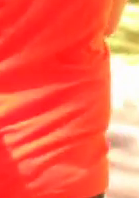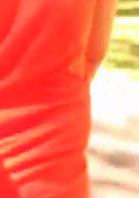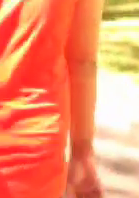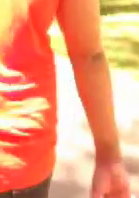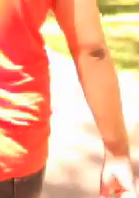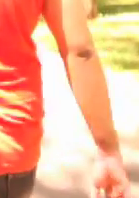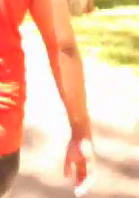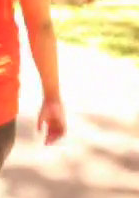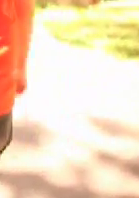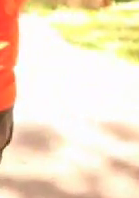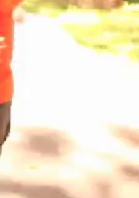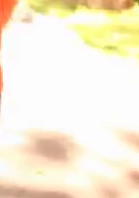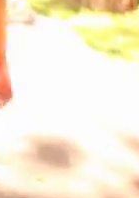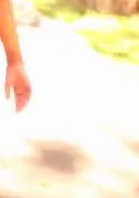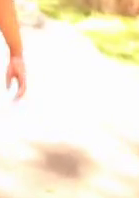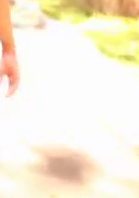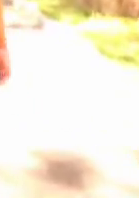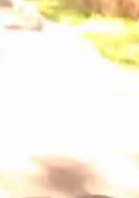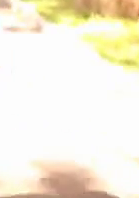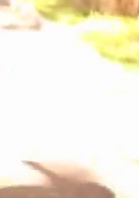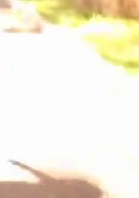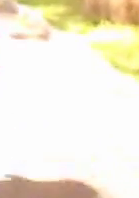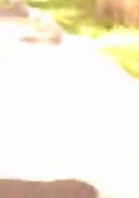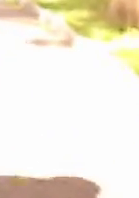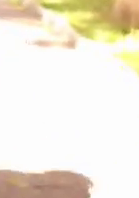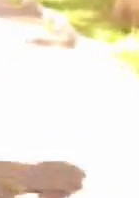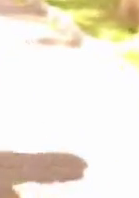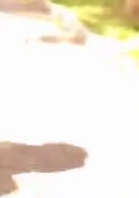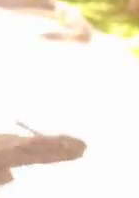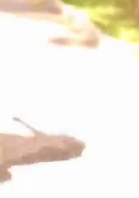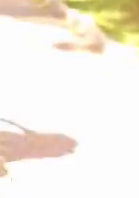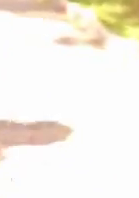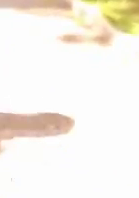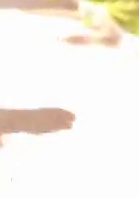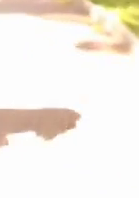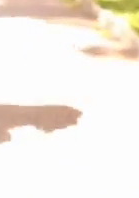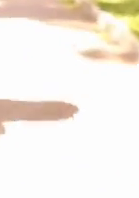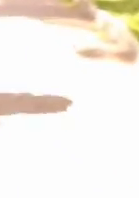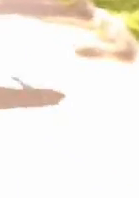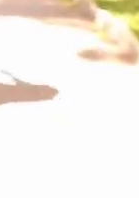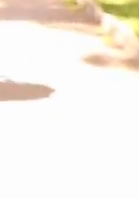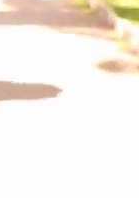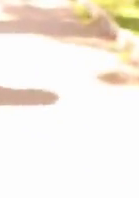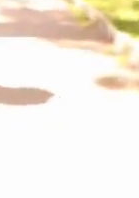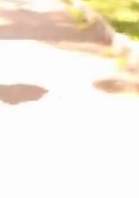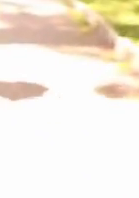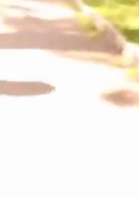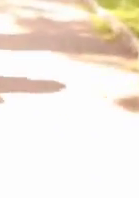né? Virgínia e Gabriel caminham. Os dois são vistos de costas.